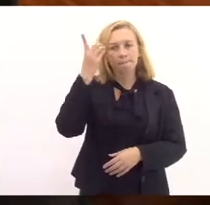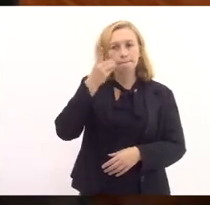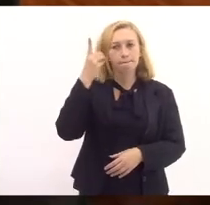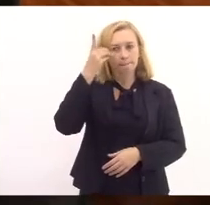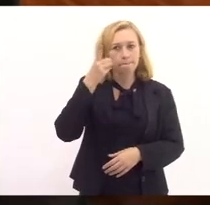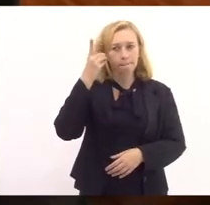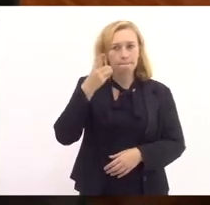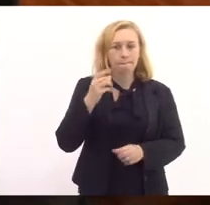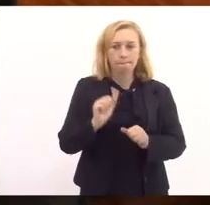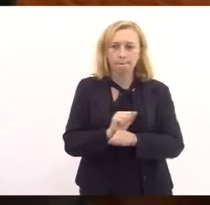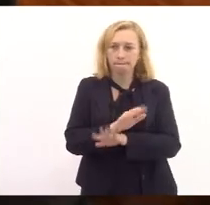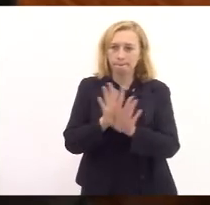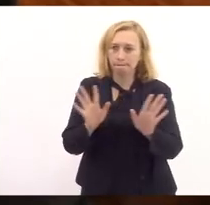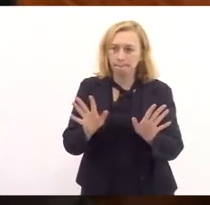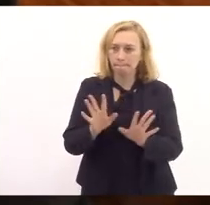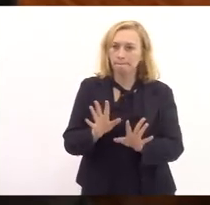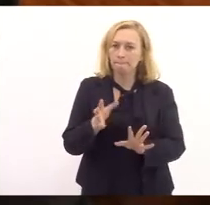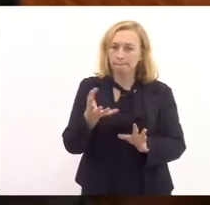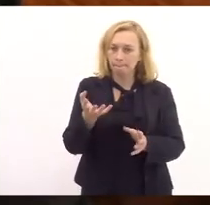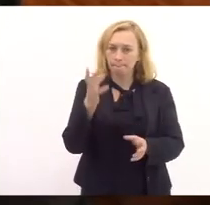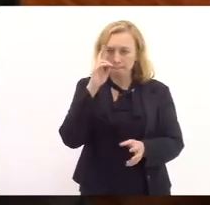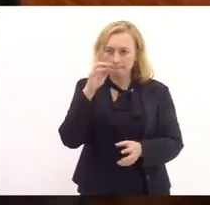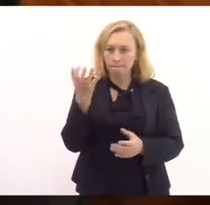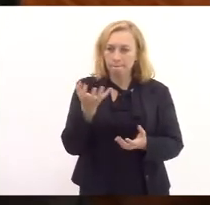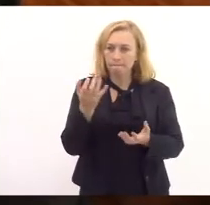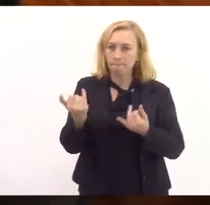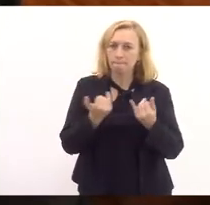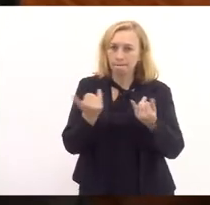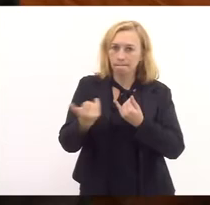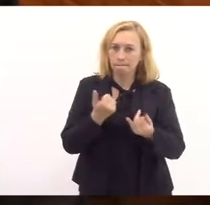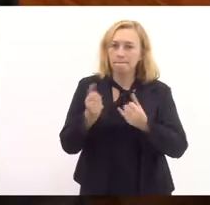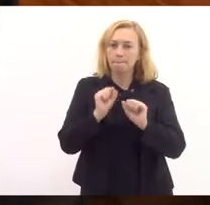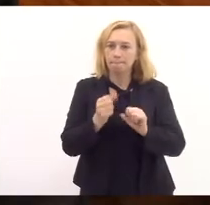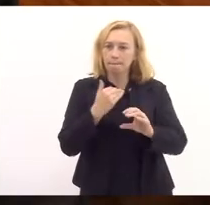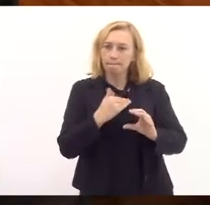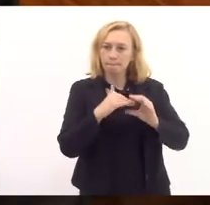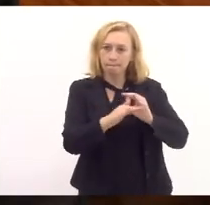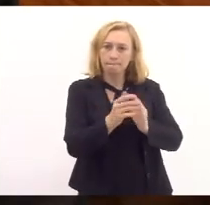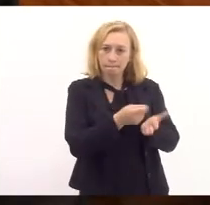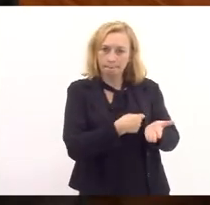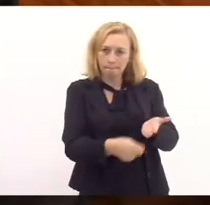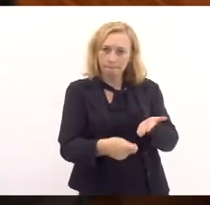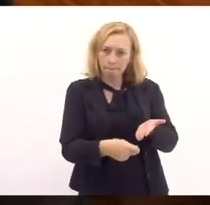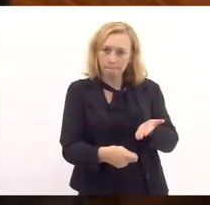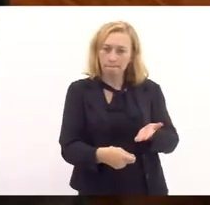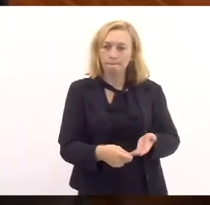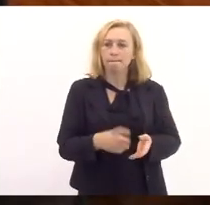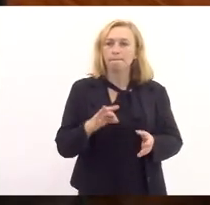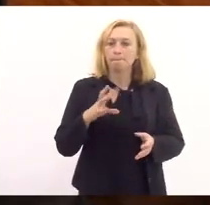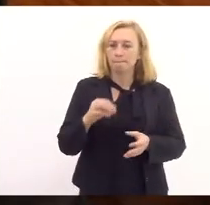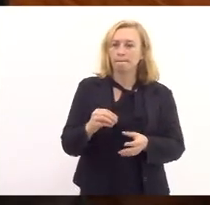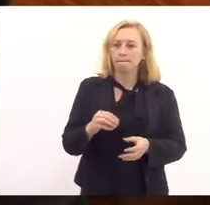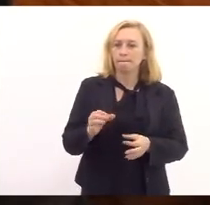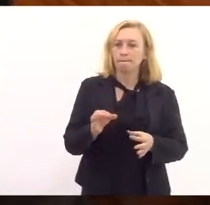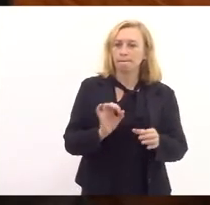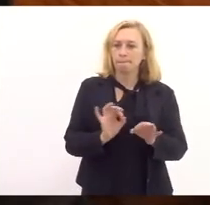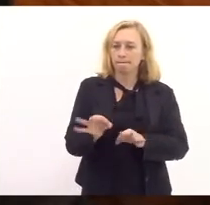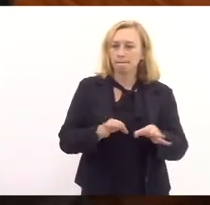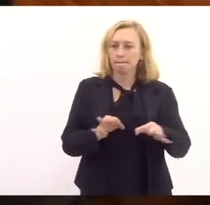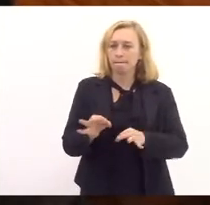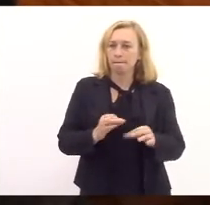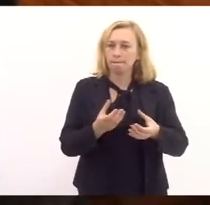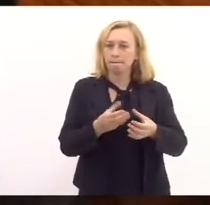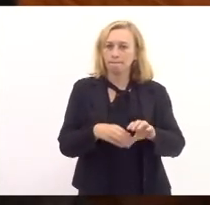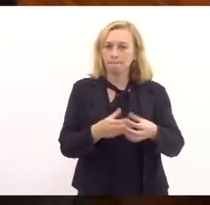para deixar claro, que eu acho que o senhor também queria essa informação, mas também nós podemos encaminhar por escrito tudo o que foi feito em relação a concurso